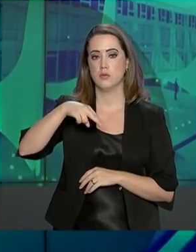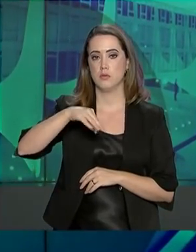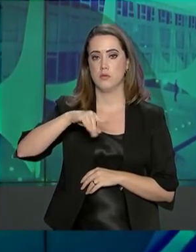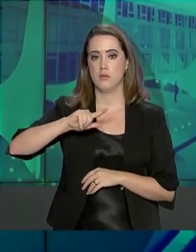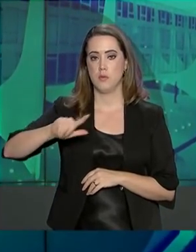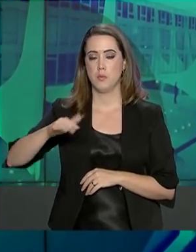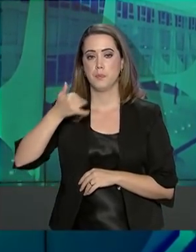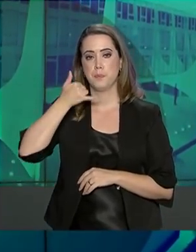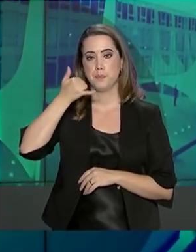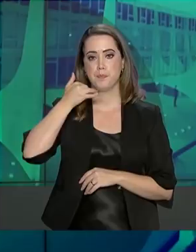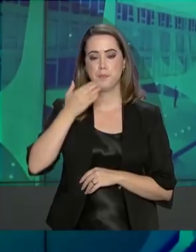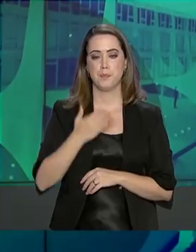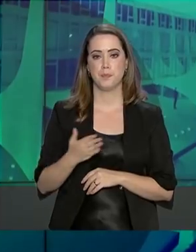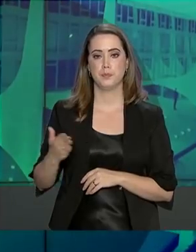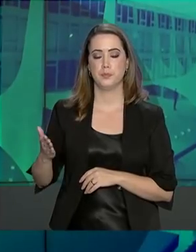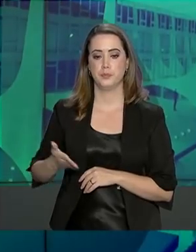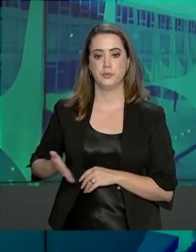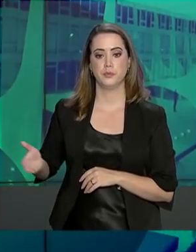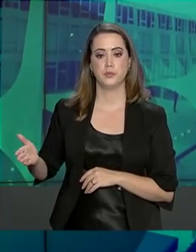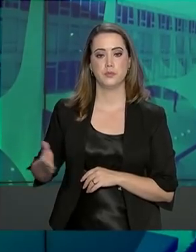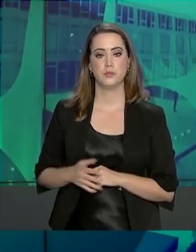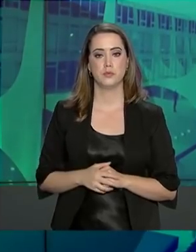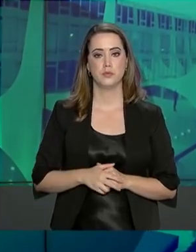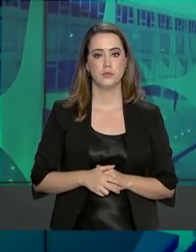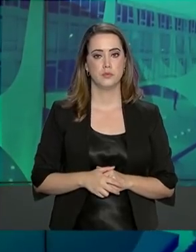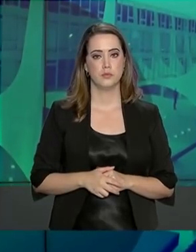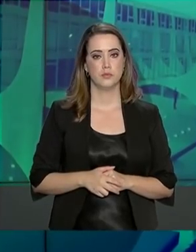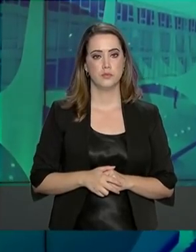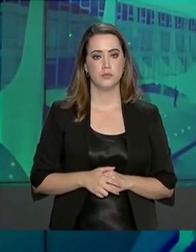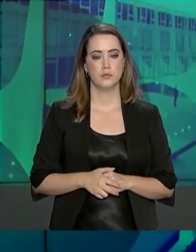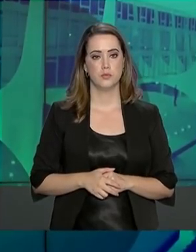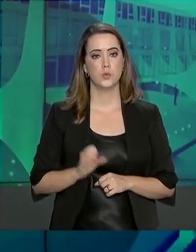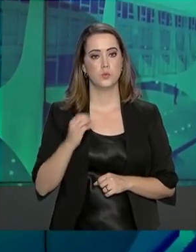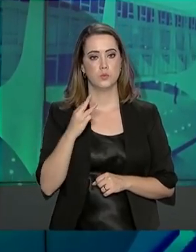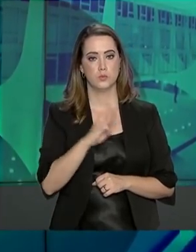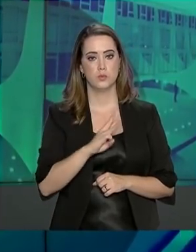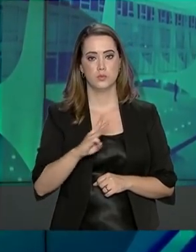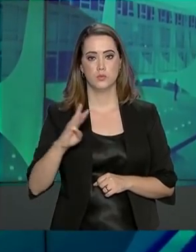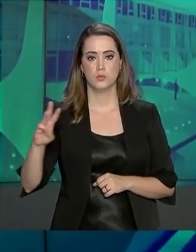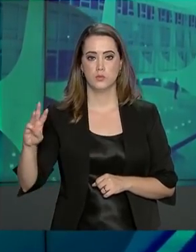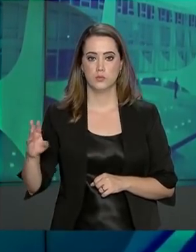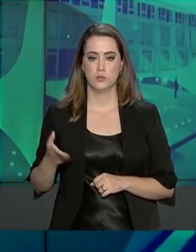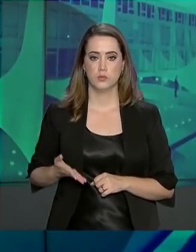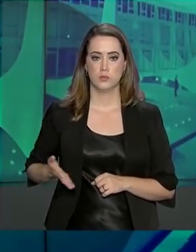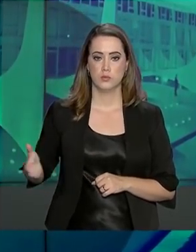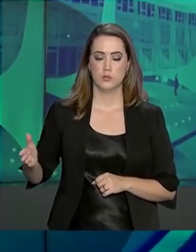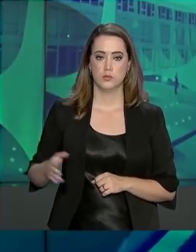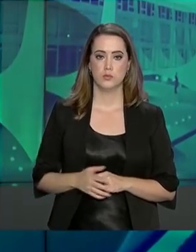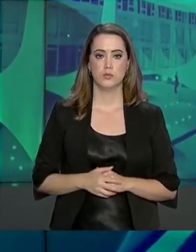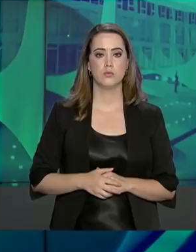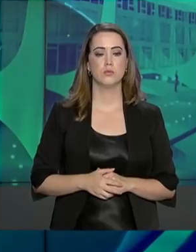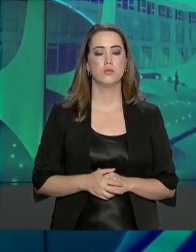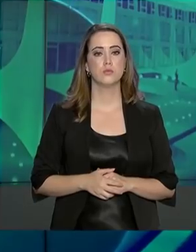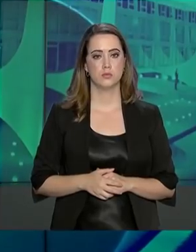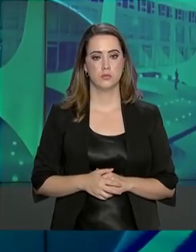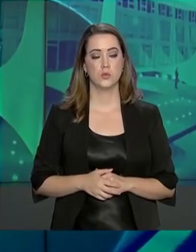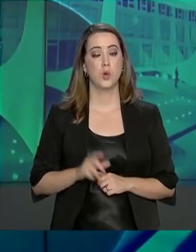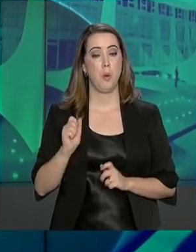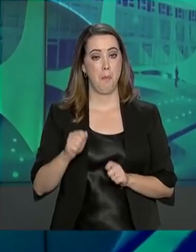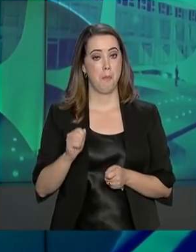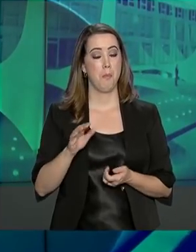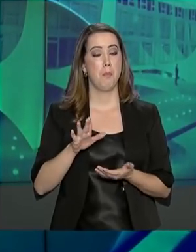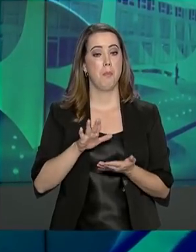Anatel pela central de atendimento 1331 pelo site anatel.gov.br